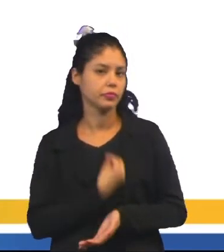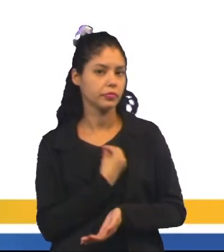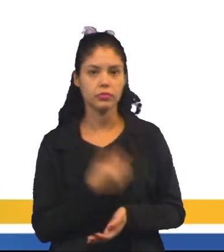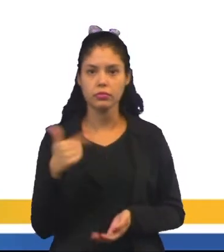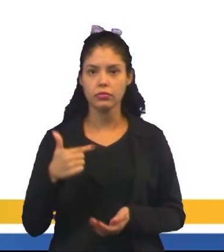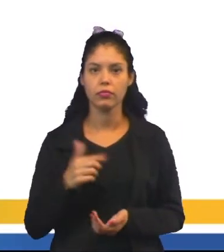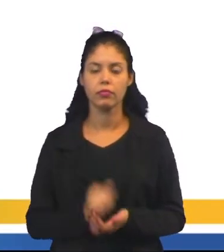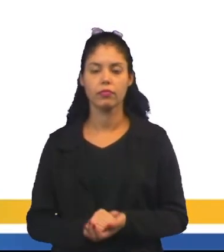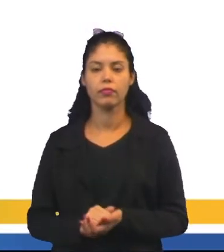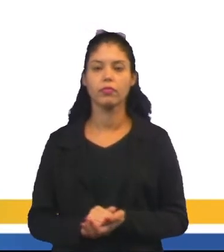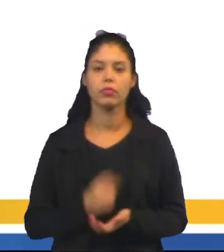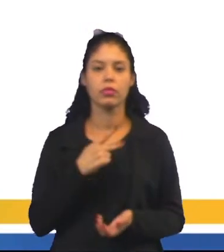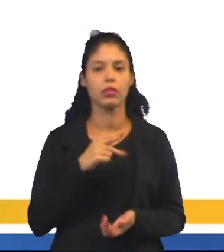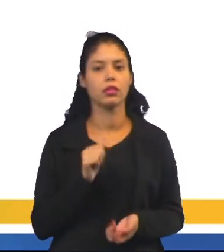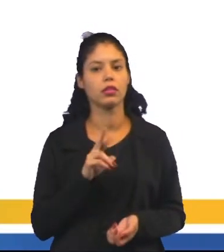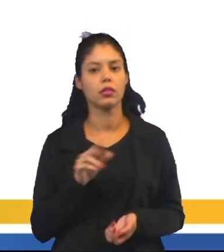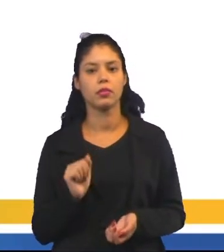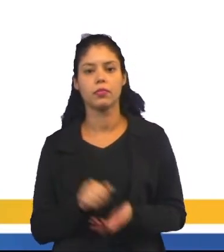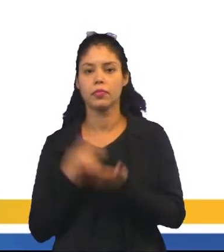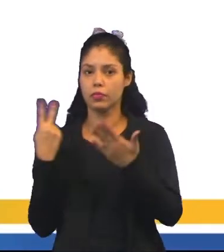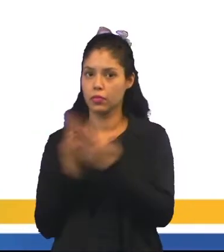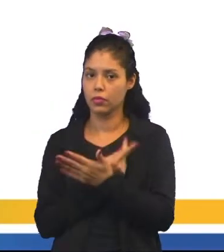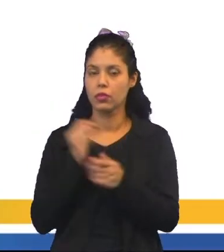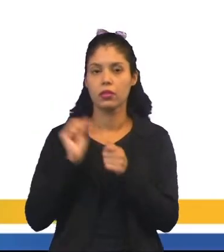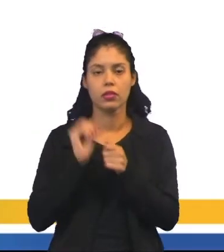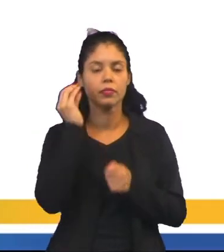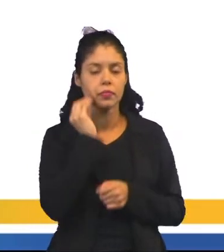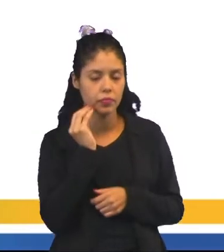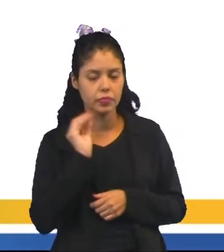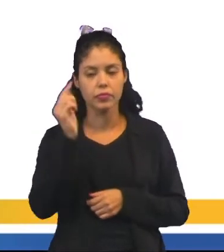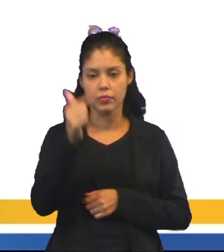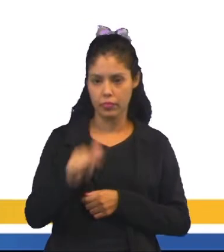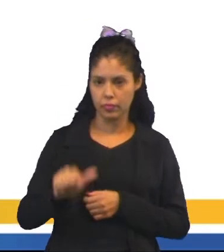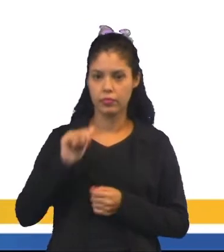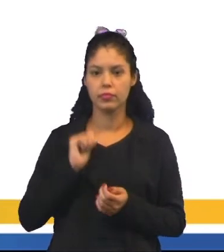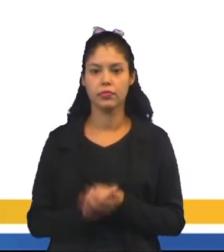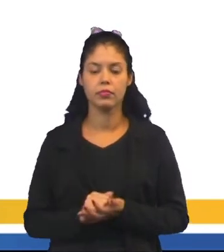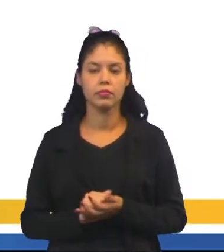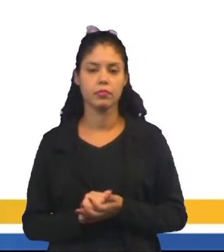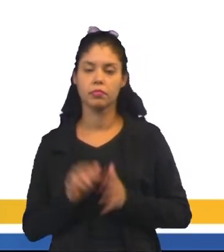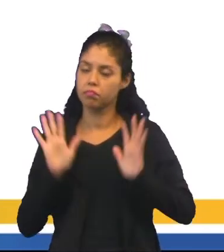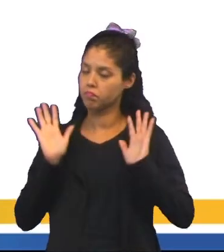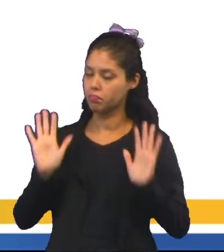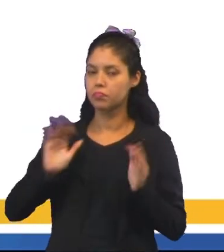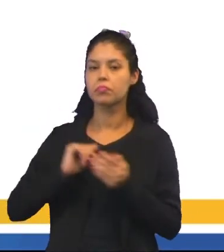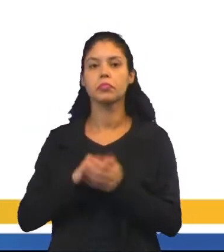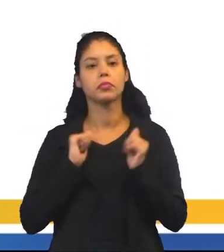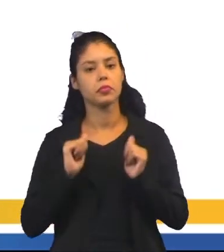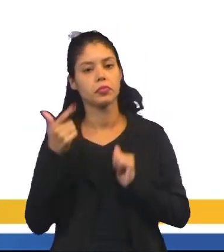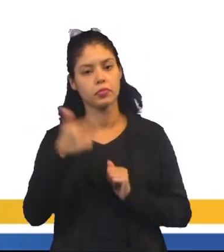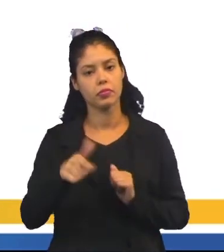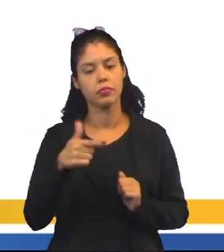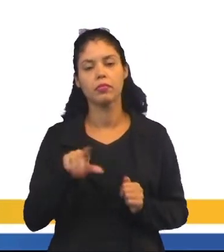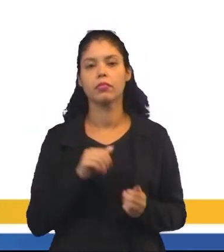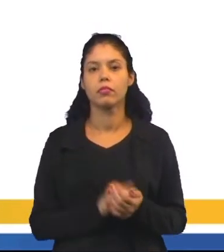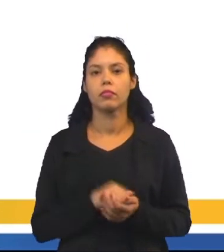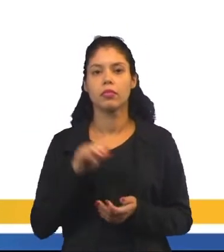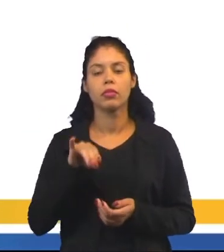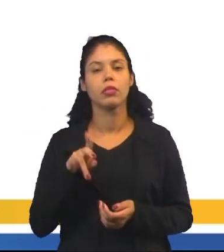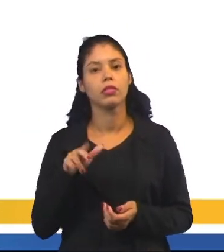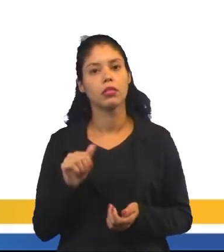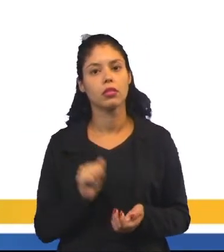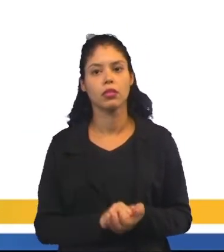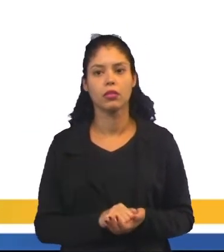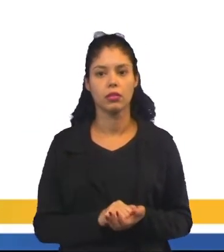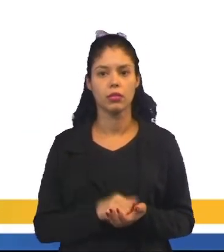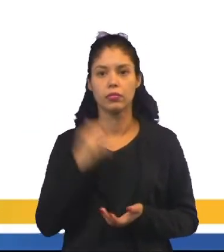temos segunda chance. No parkour nós temos. Errou, falhou, quer tentar mais uma vez? Fica à vontade. A melhor média é a que